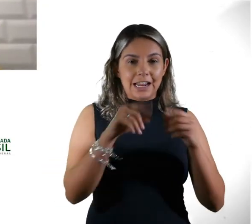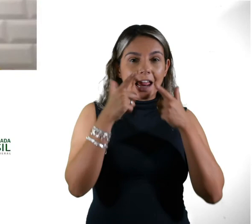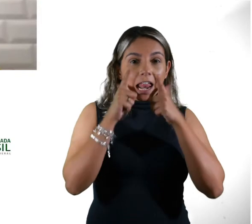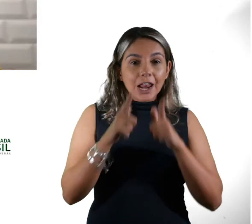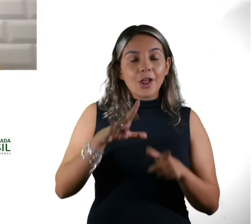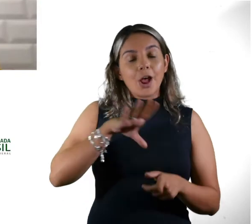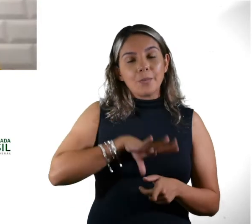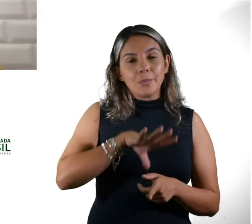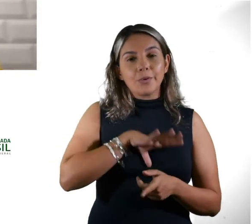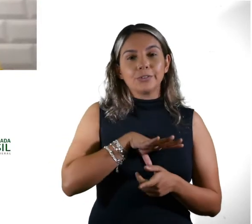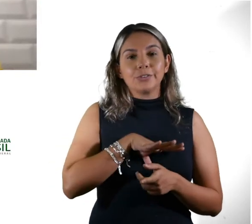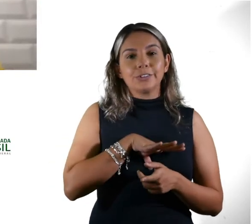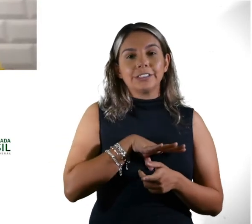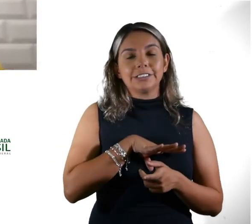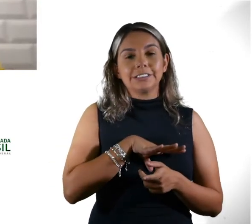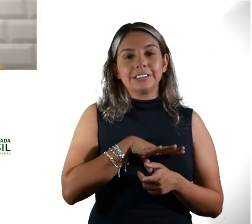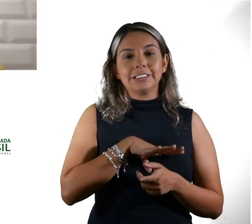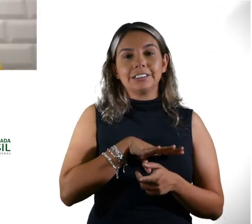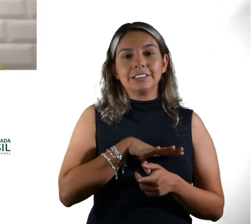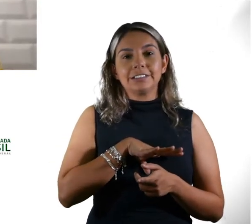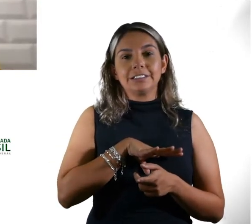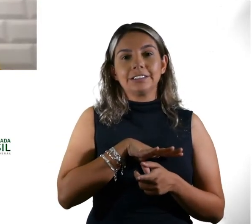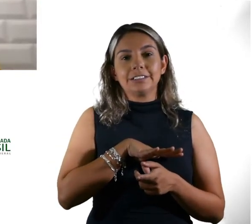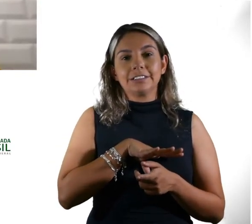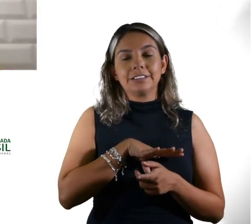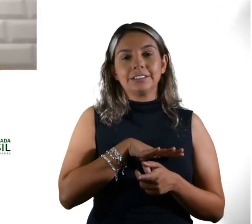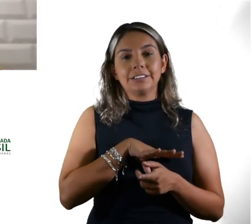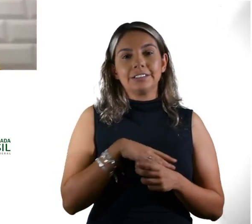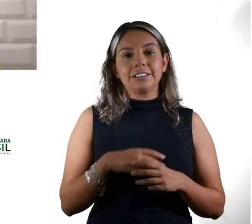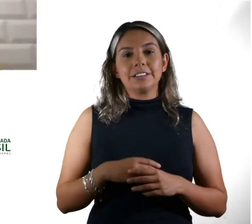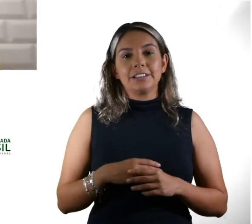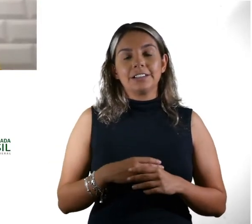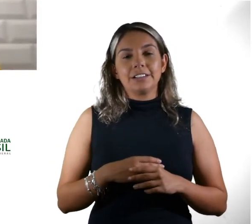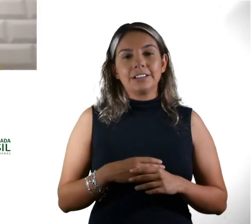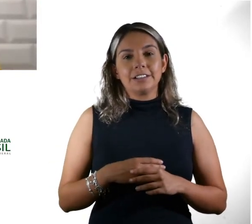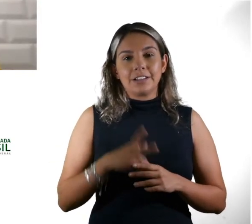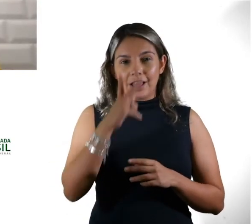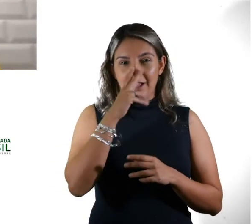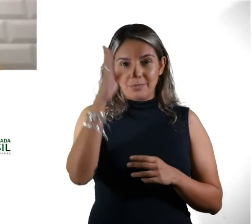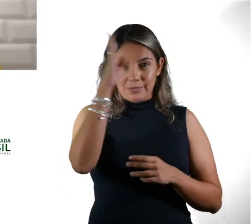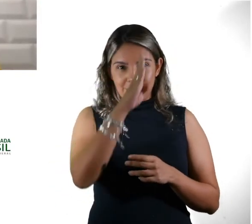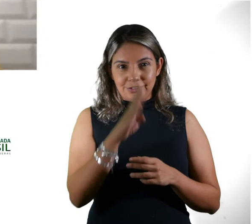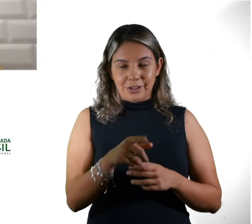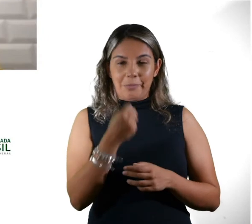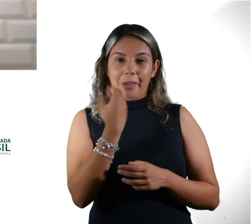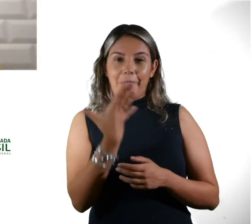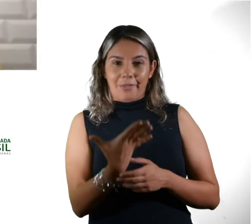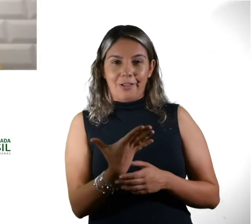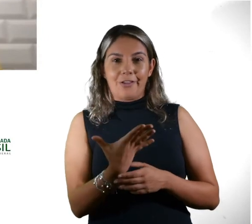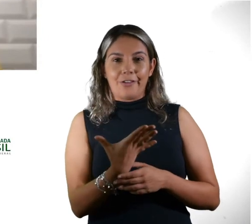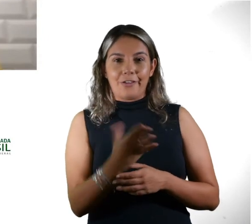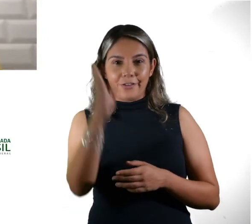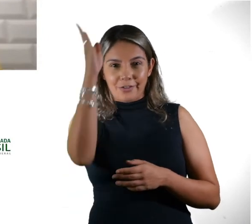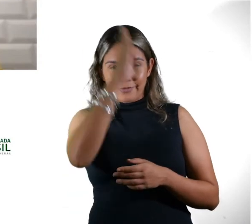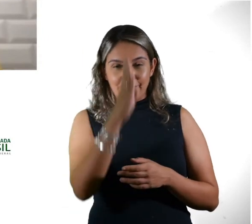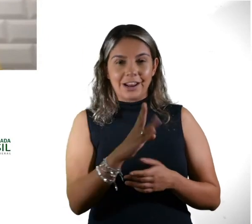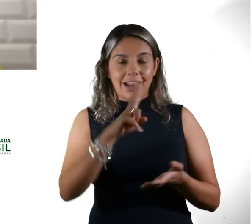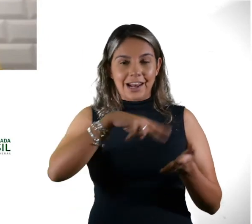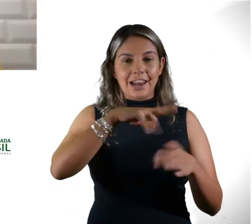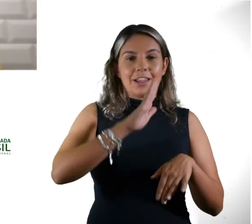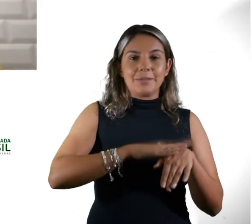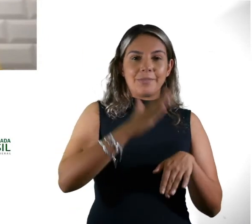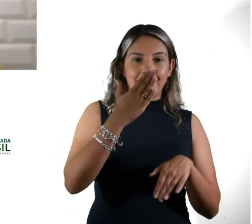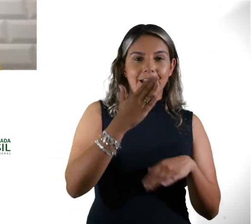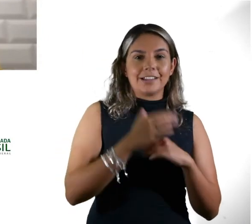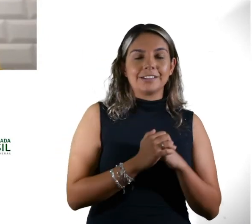é? No território da língua portuguesa. Em Portugal foi um desastre. Eu até acho que no Brasil correu bem